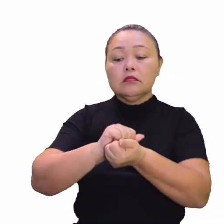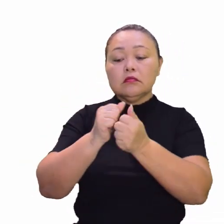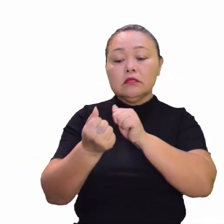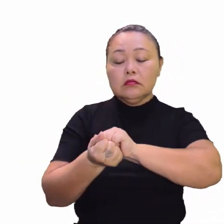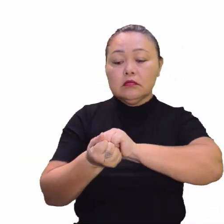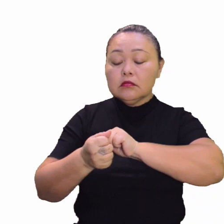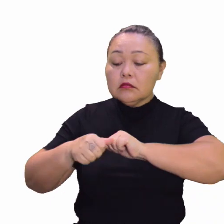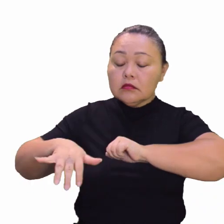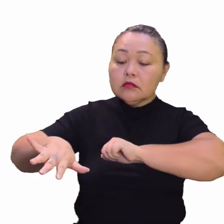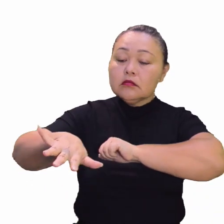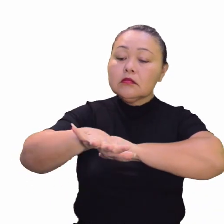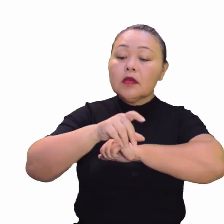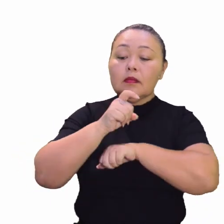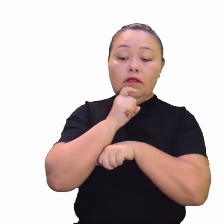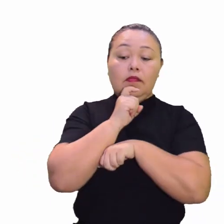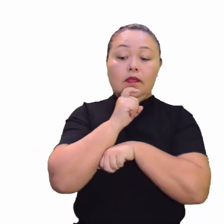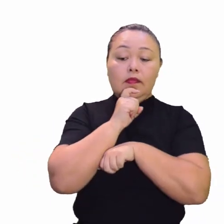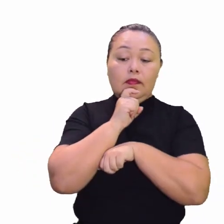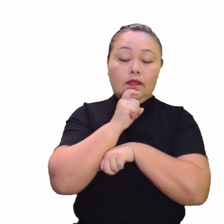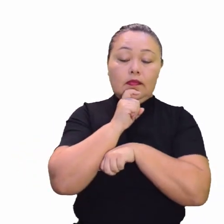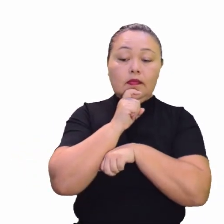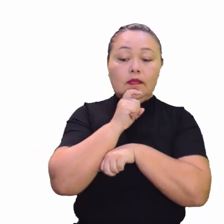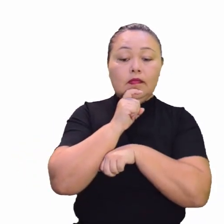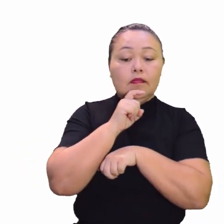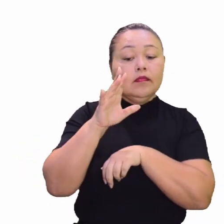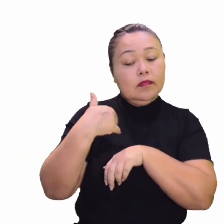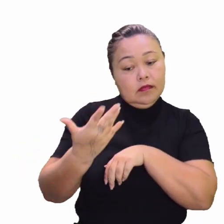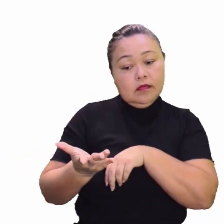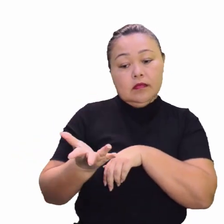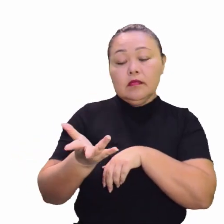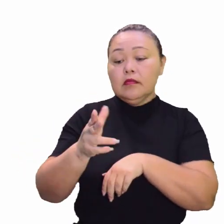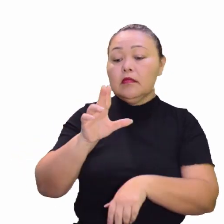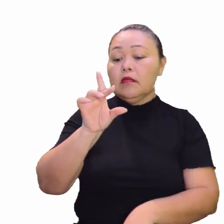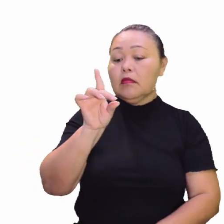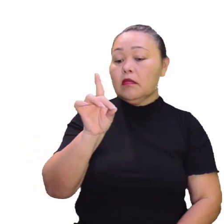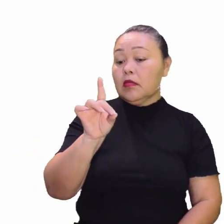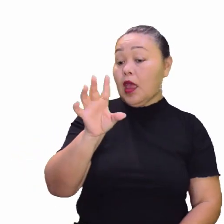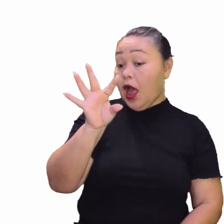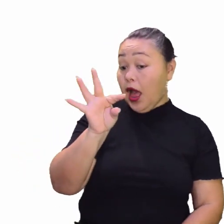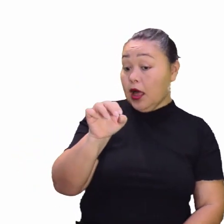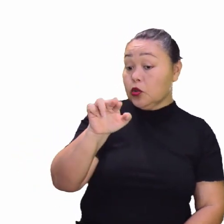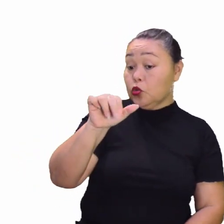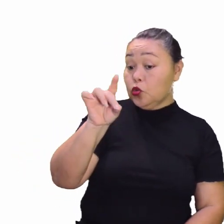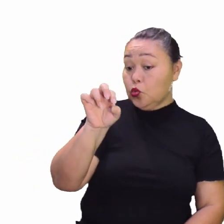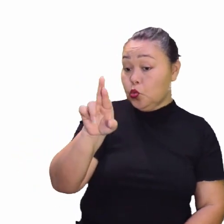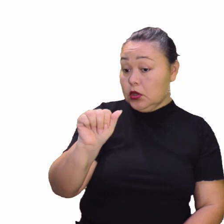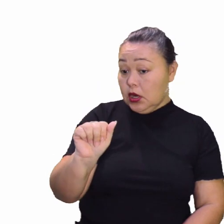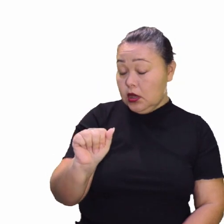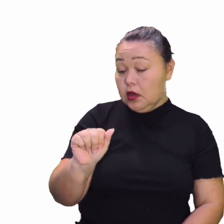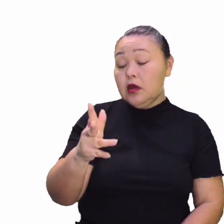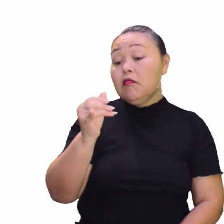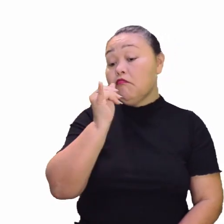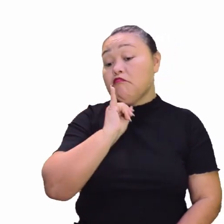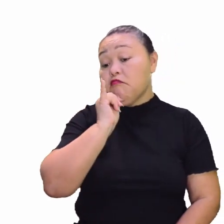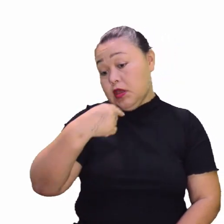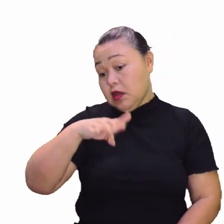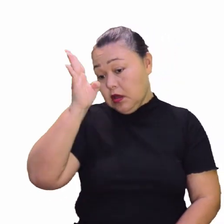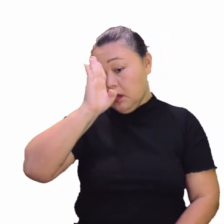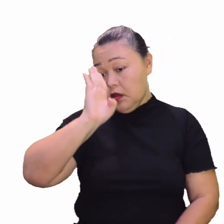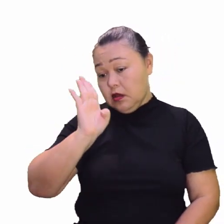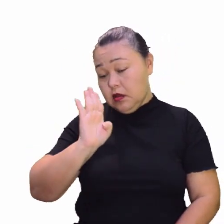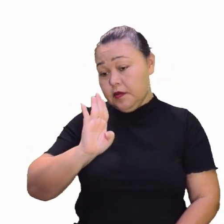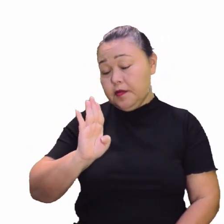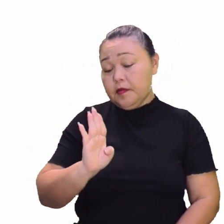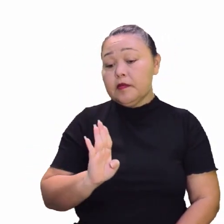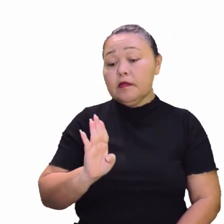adaptam a uma condição mais fria. Muito bem. É isso? Que é, no caso, a tundra. Aí, se a gente for colocar, por exemplo, aqui no Brasil, numa área